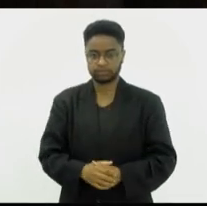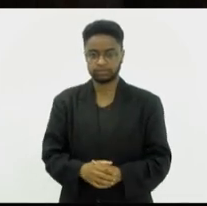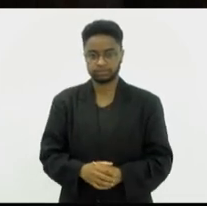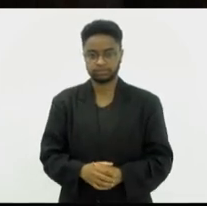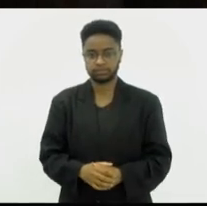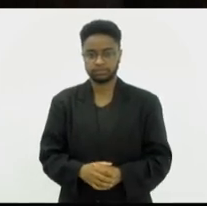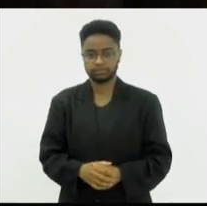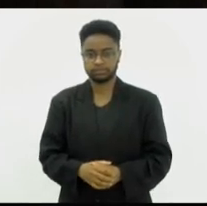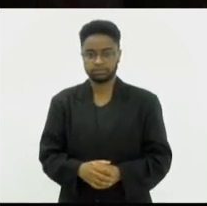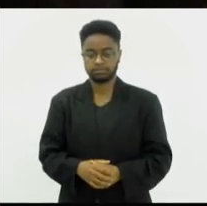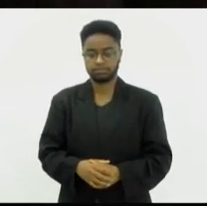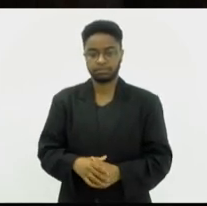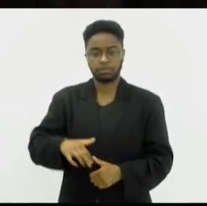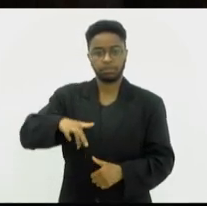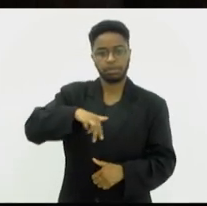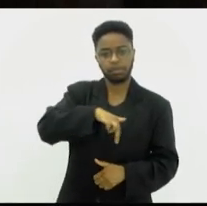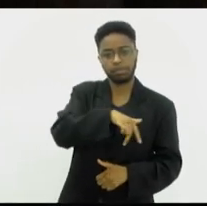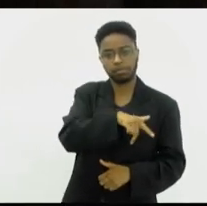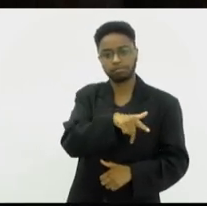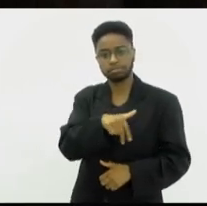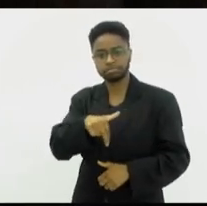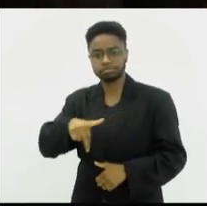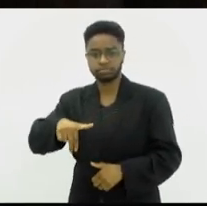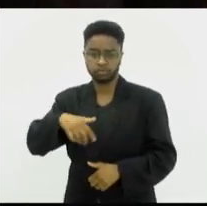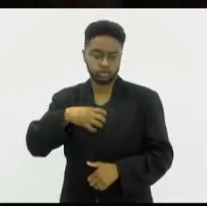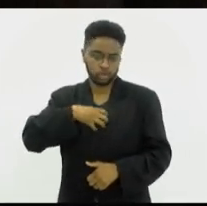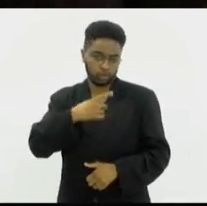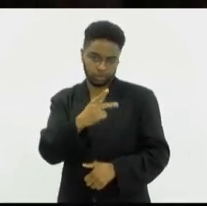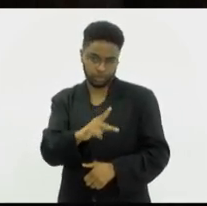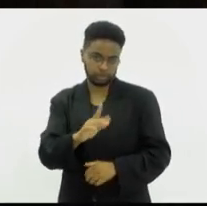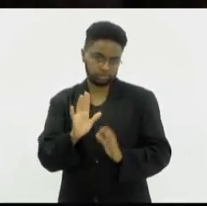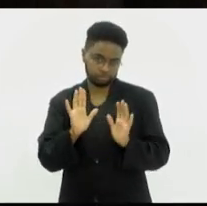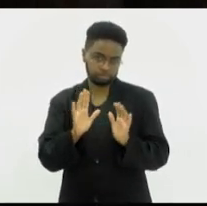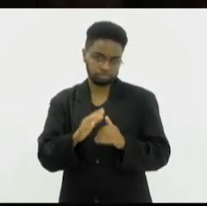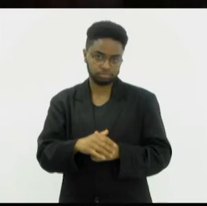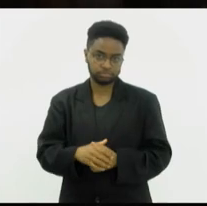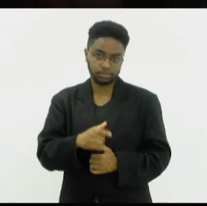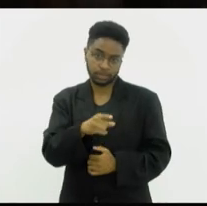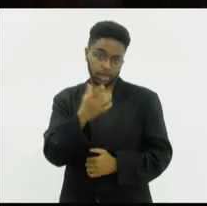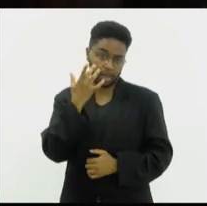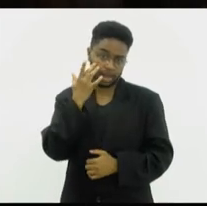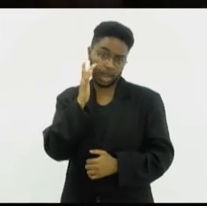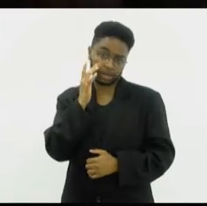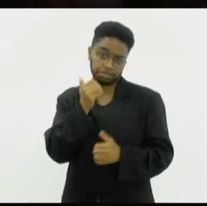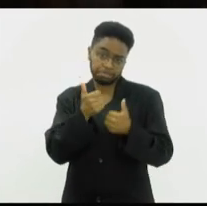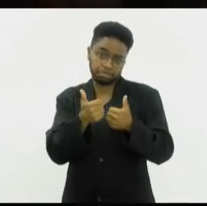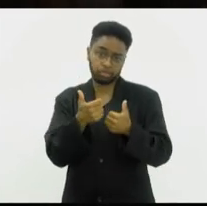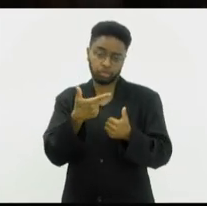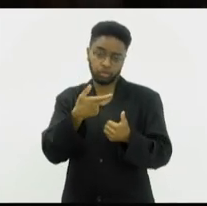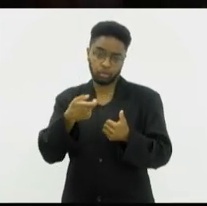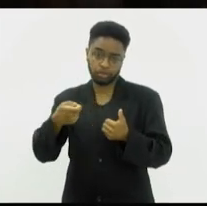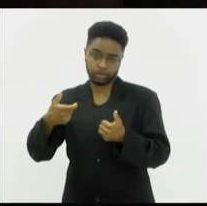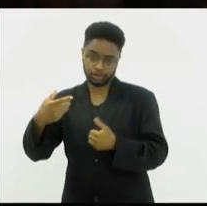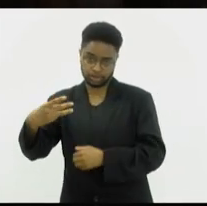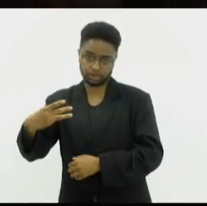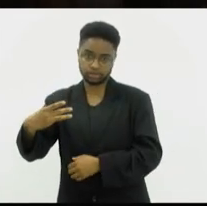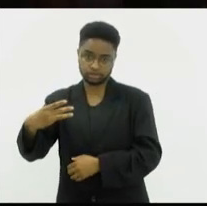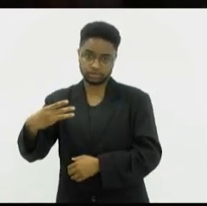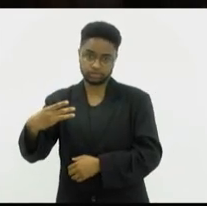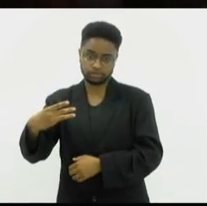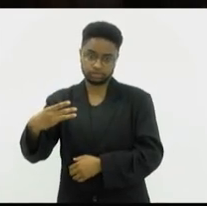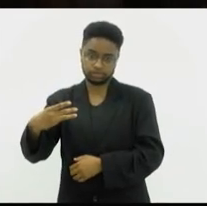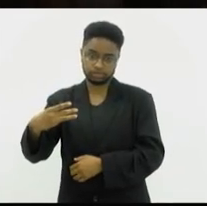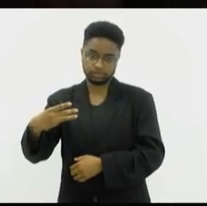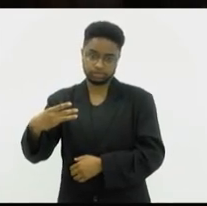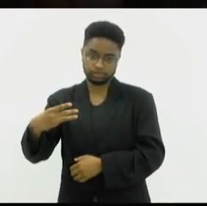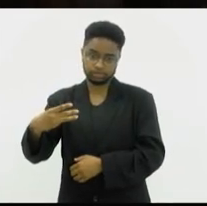Andava para um lado, andava para o outro, aquele jeito, né? Que ele que era sucesso em 2003 e que é...